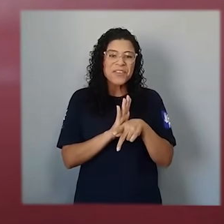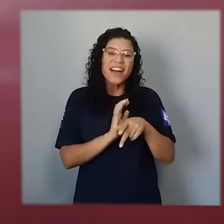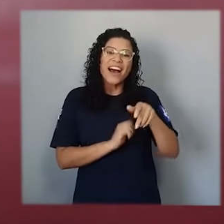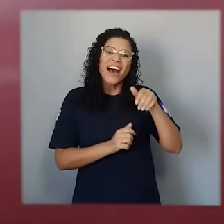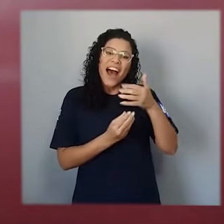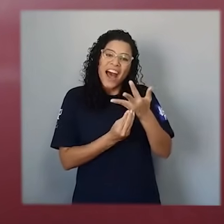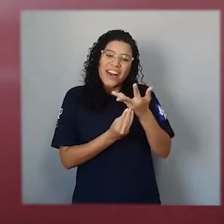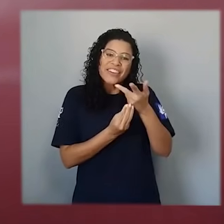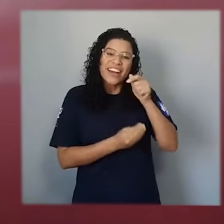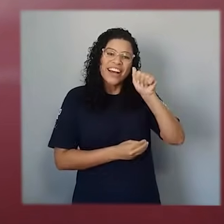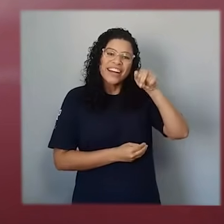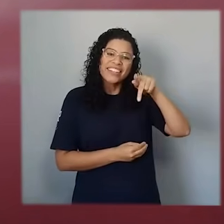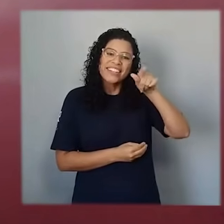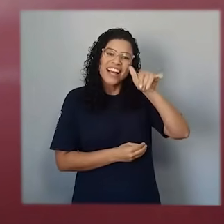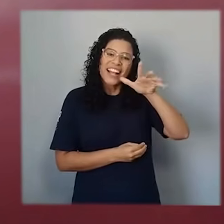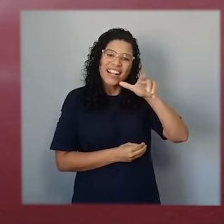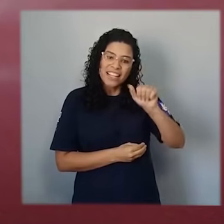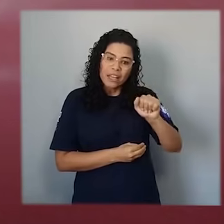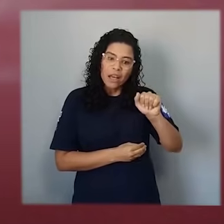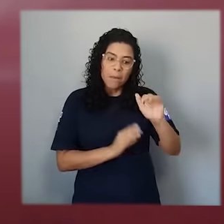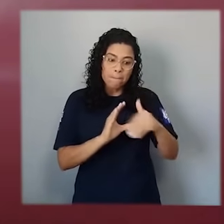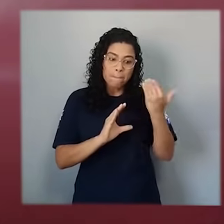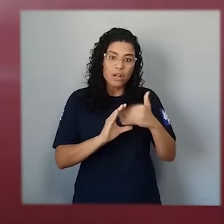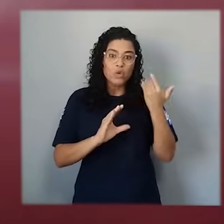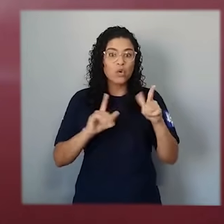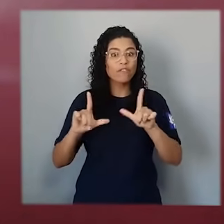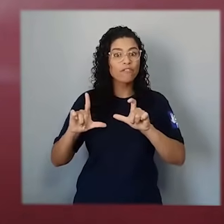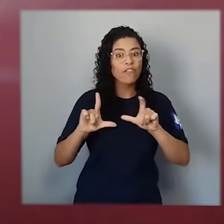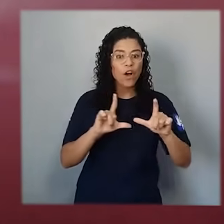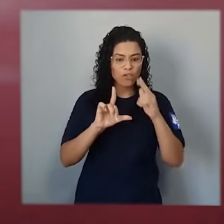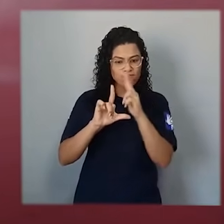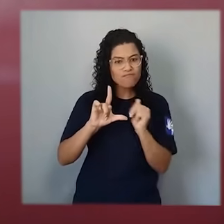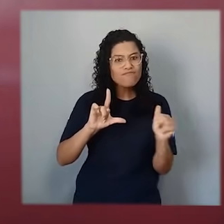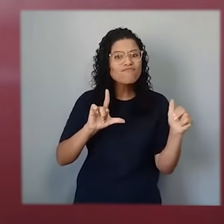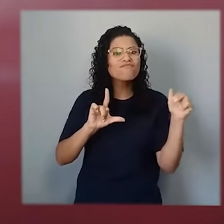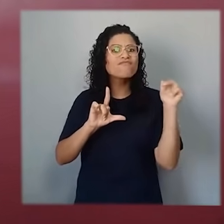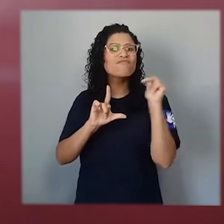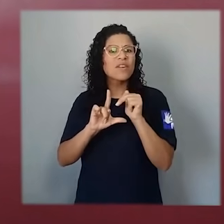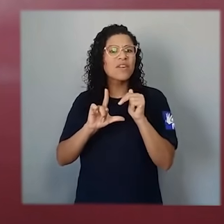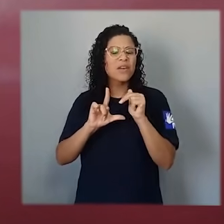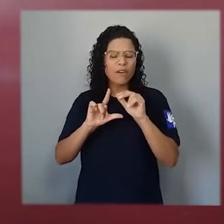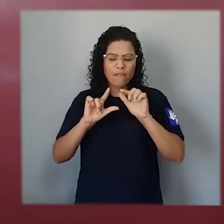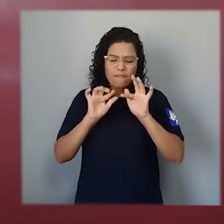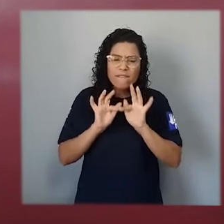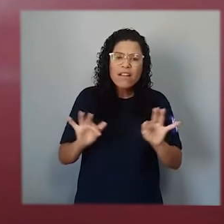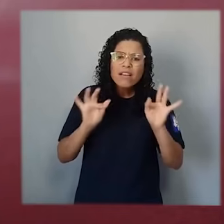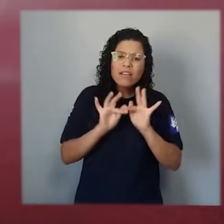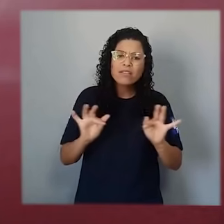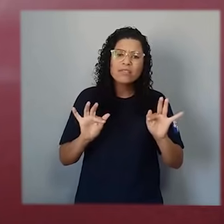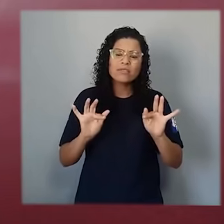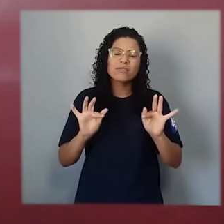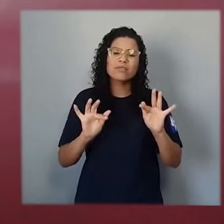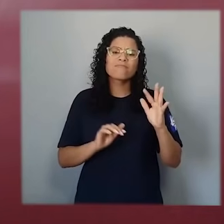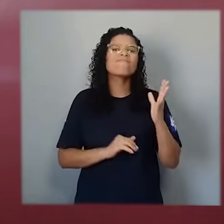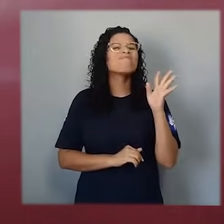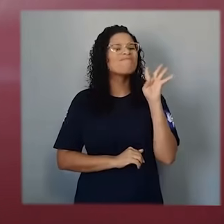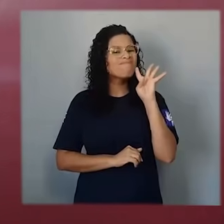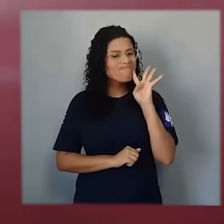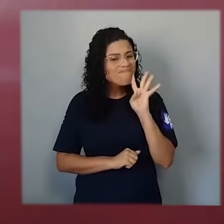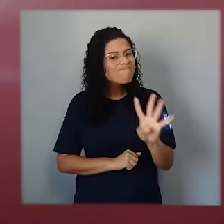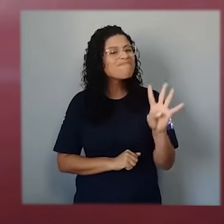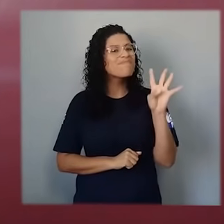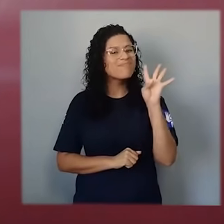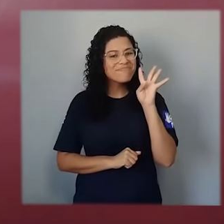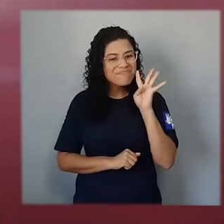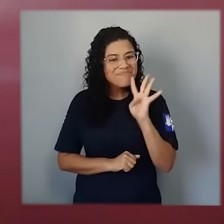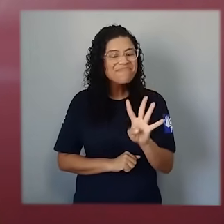Angélica Das e mandaram fotografias, desenhos e frases bem